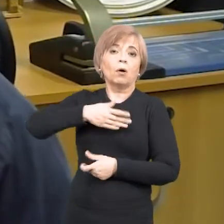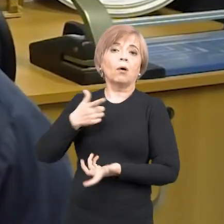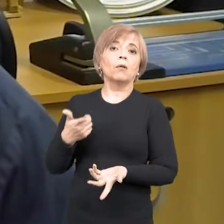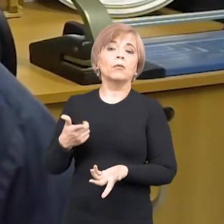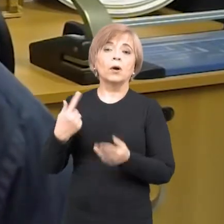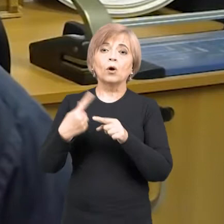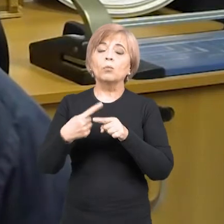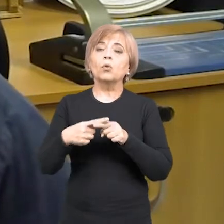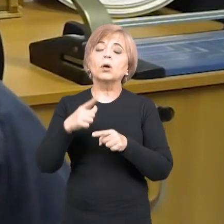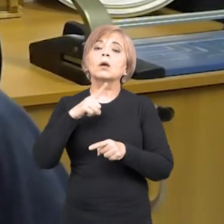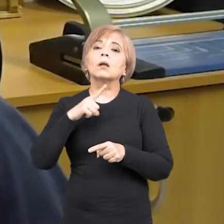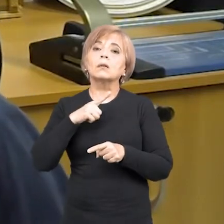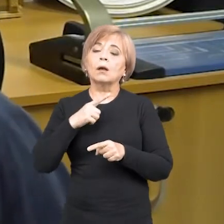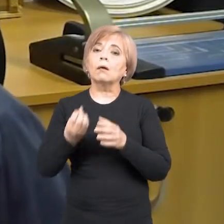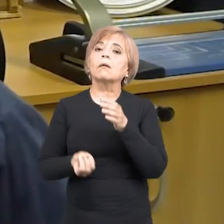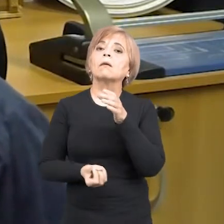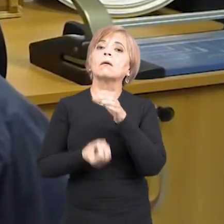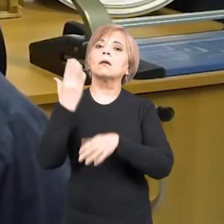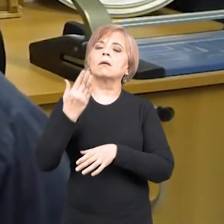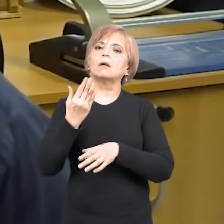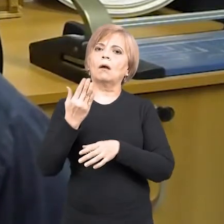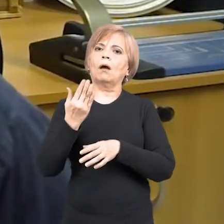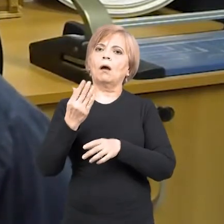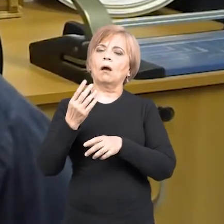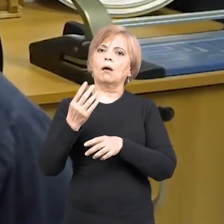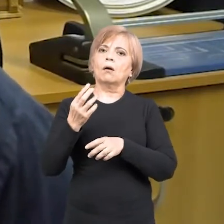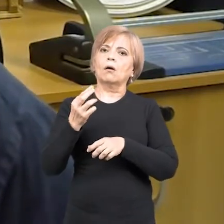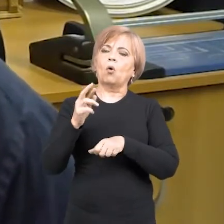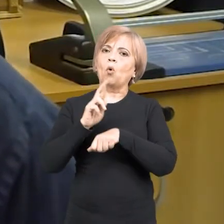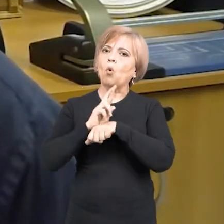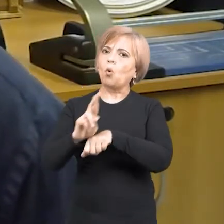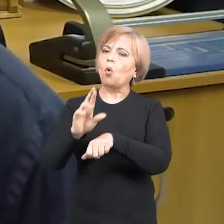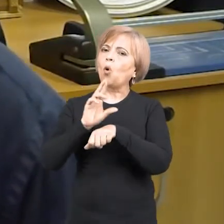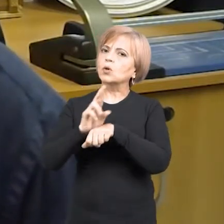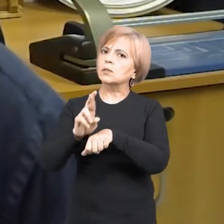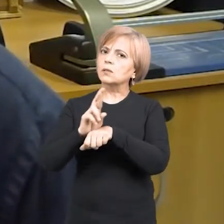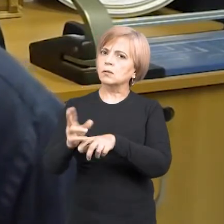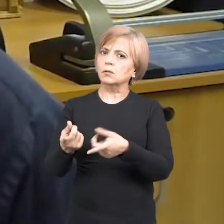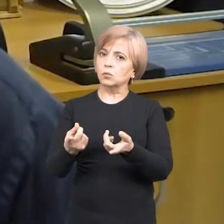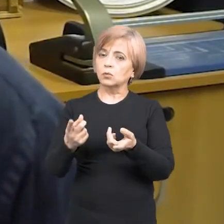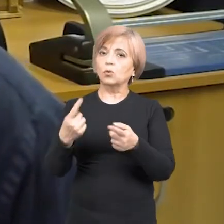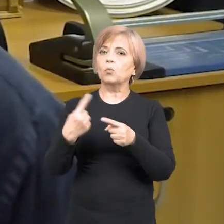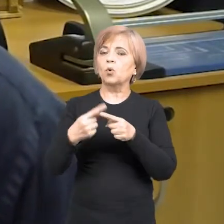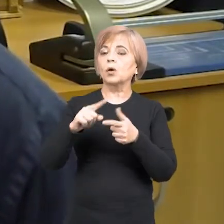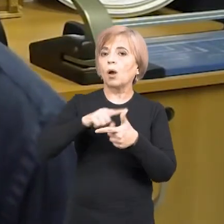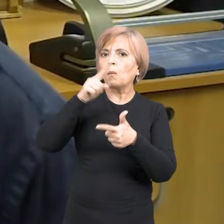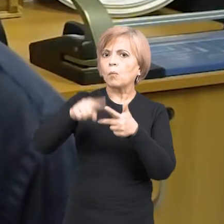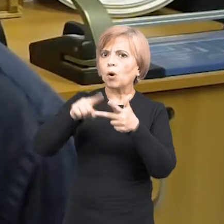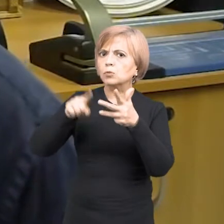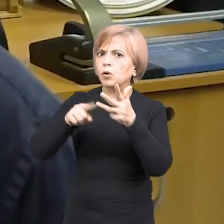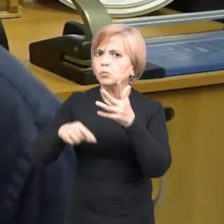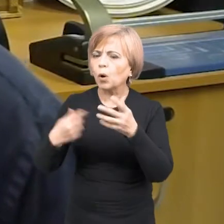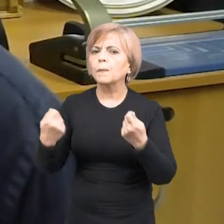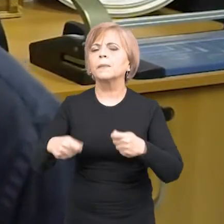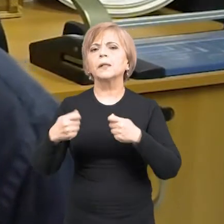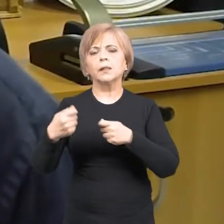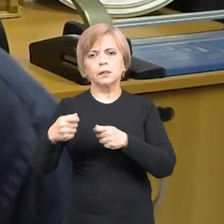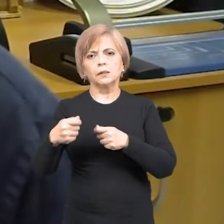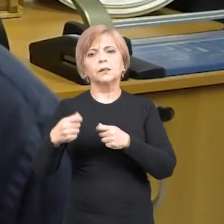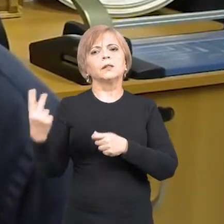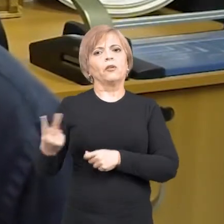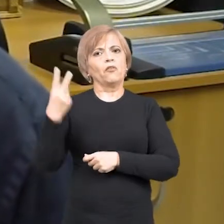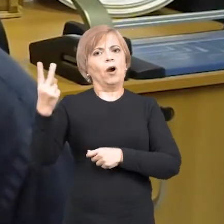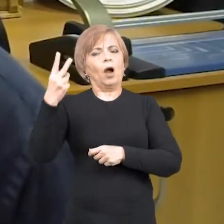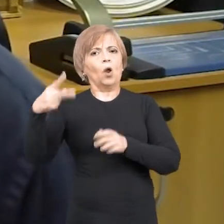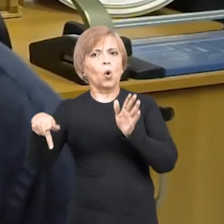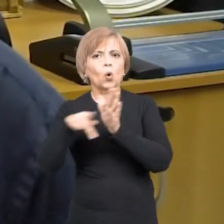evidência, e passe então a ter que criar a dotação orçamentária já no próximo orçamento e assim sucessivamente, evidentemente,